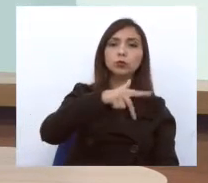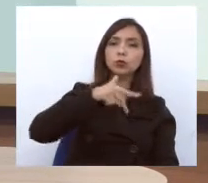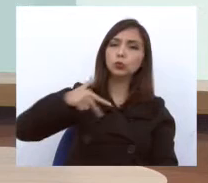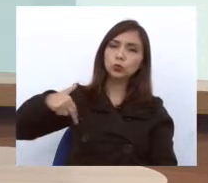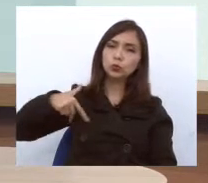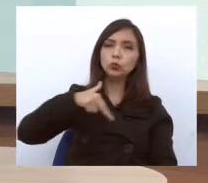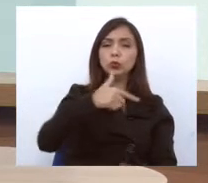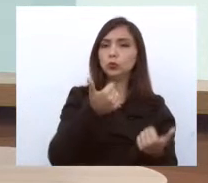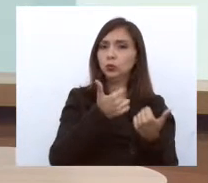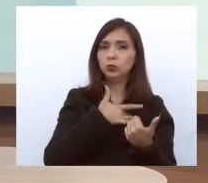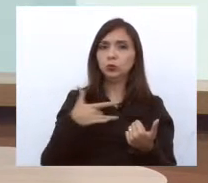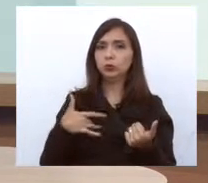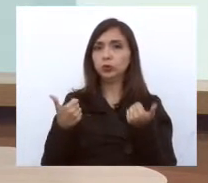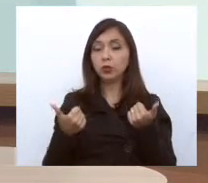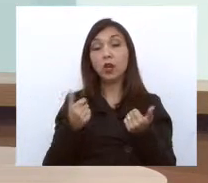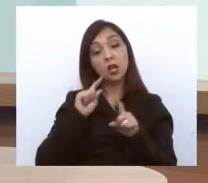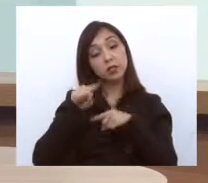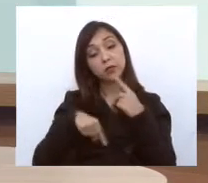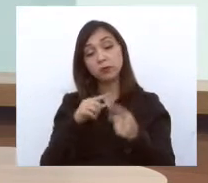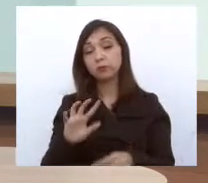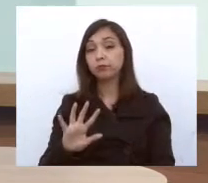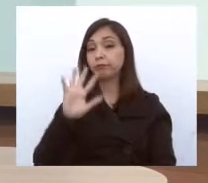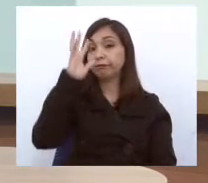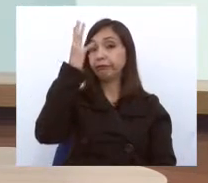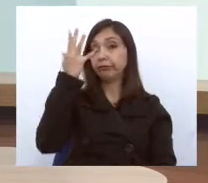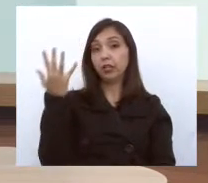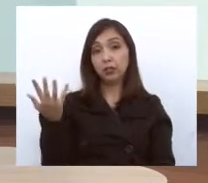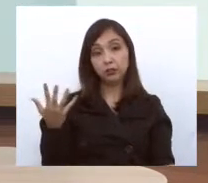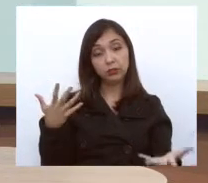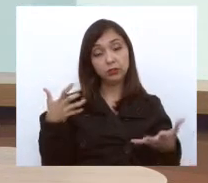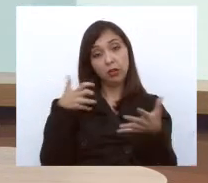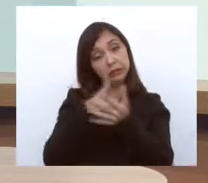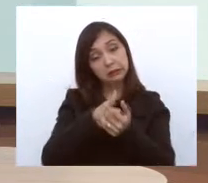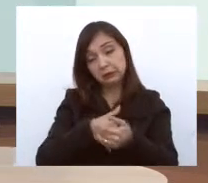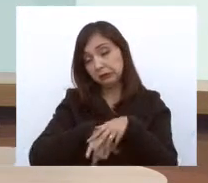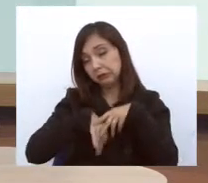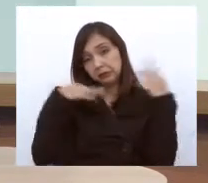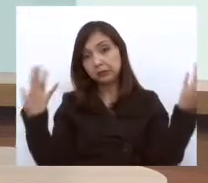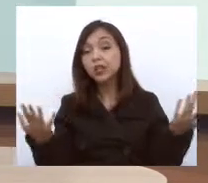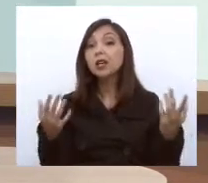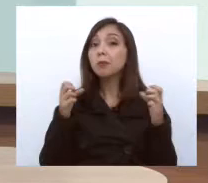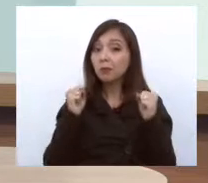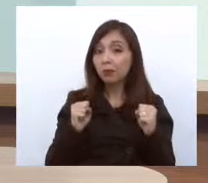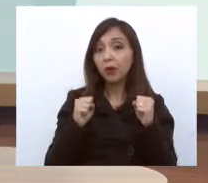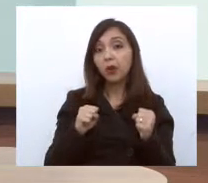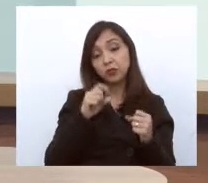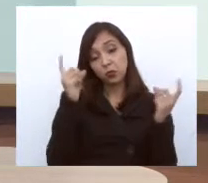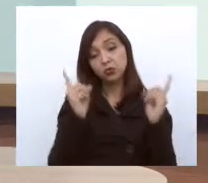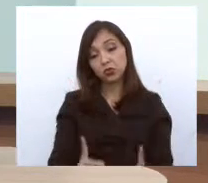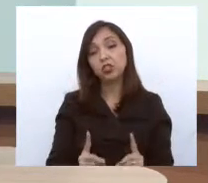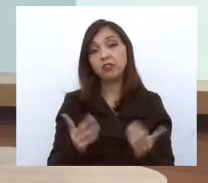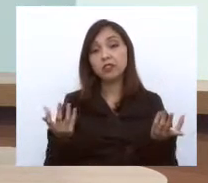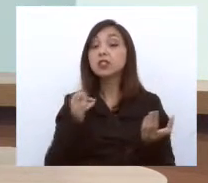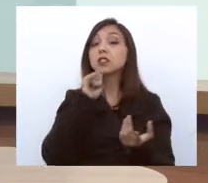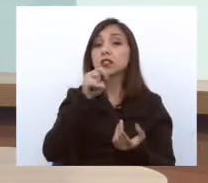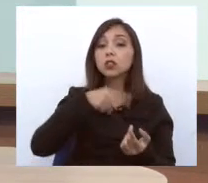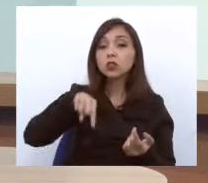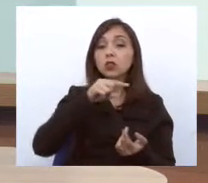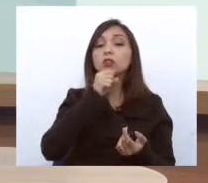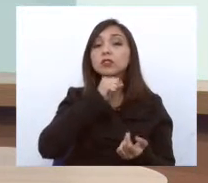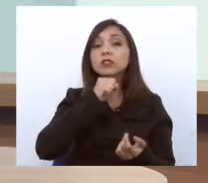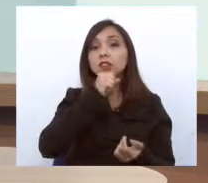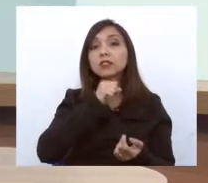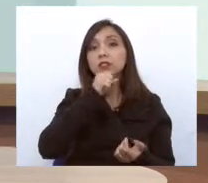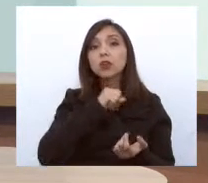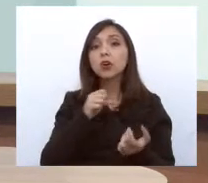outro, e por alguma situação na vida, hoje são deficientes. E se nós chegarmos a sermos idosos,